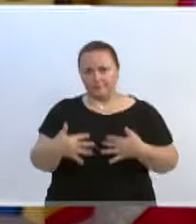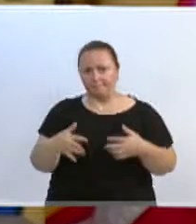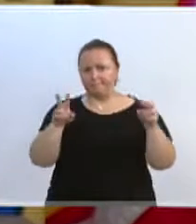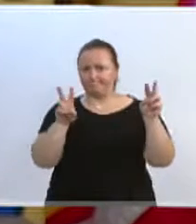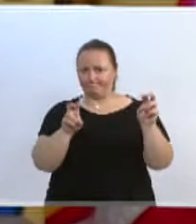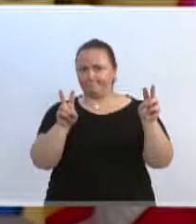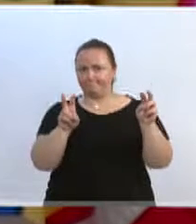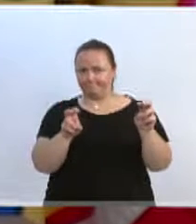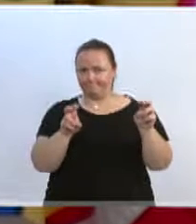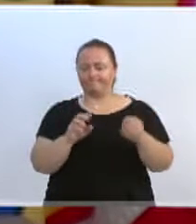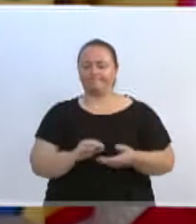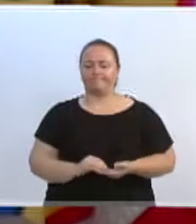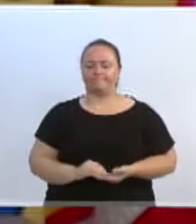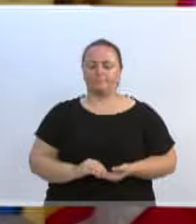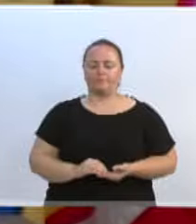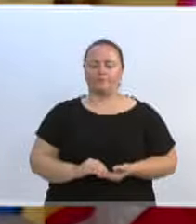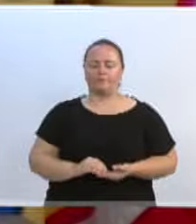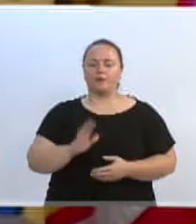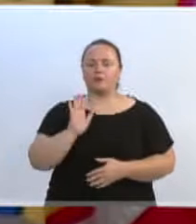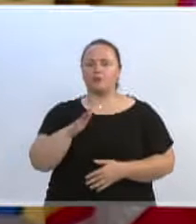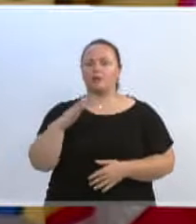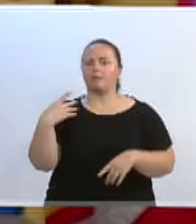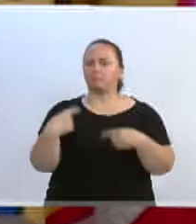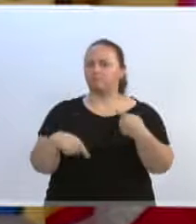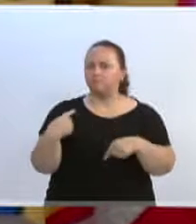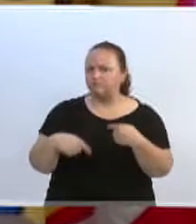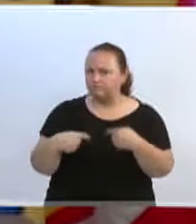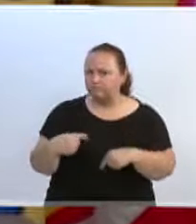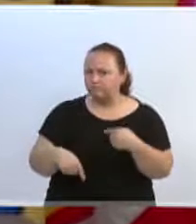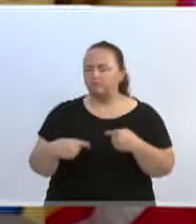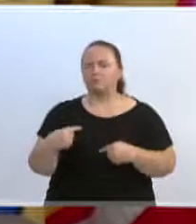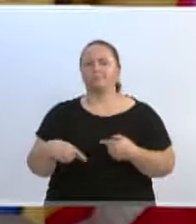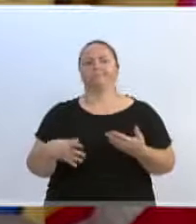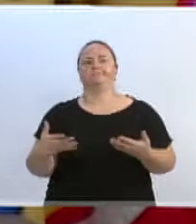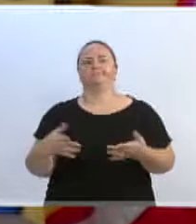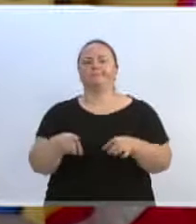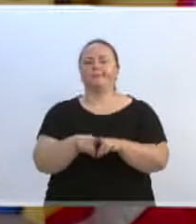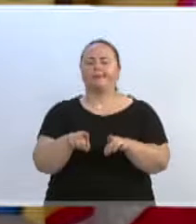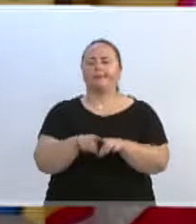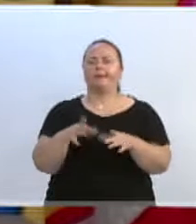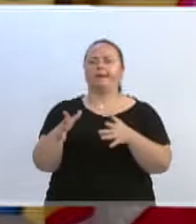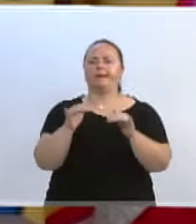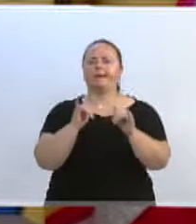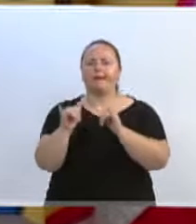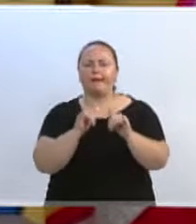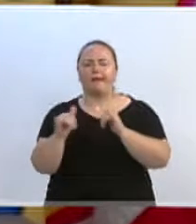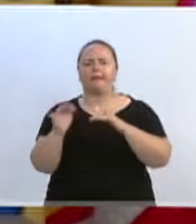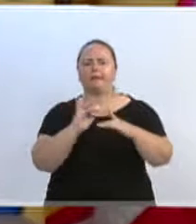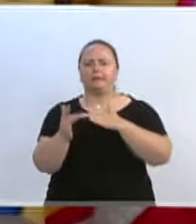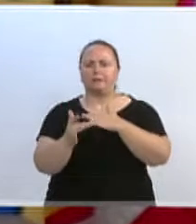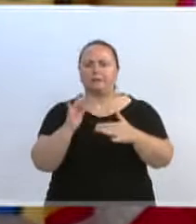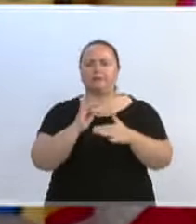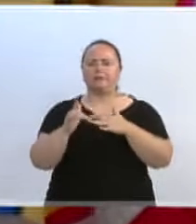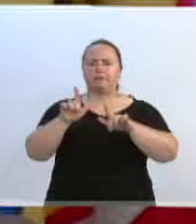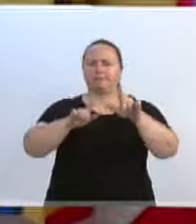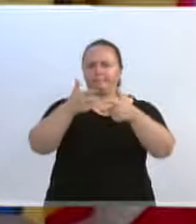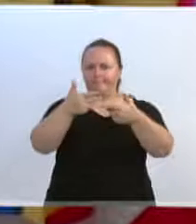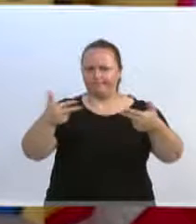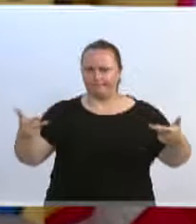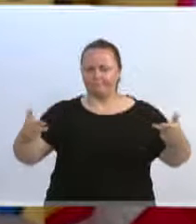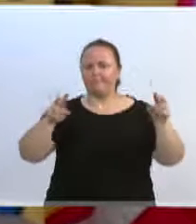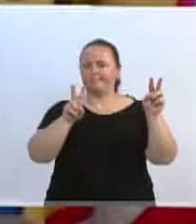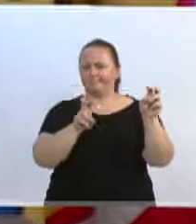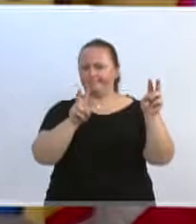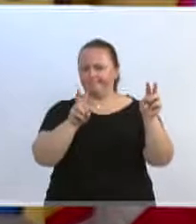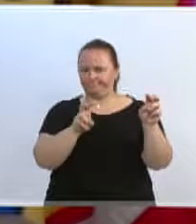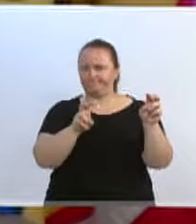que vem sendo discutida nas redes sociais, vem sendo discutida na imprensa, né, que fala sobre a questão